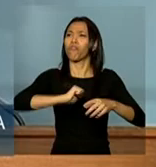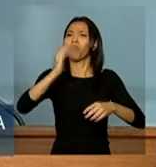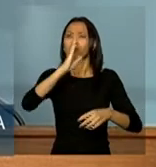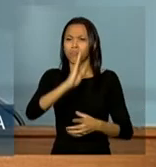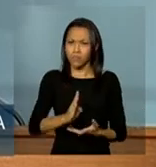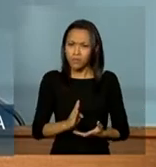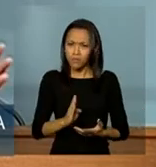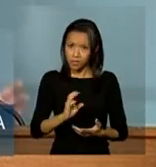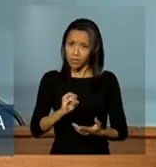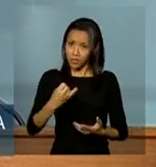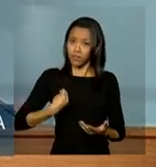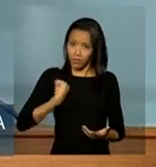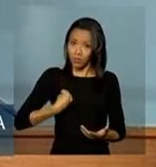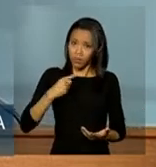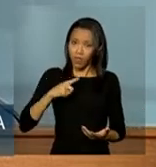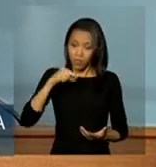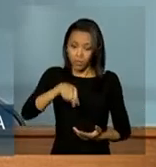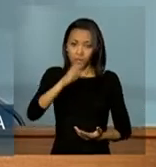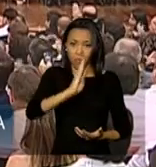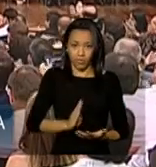local. Ela tem.